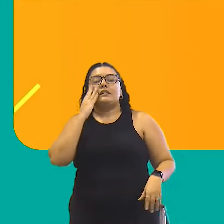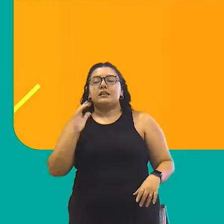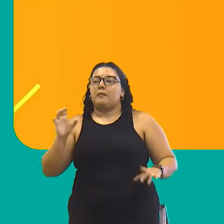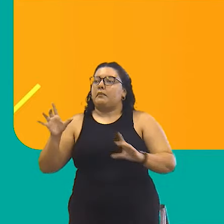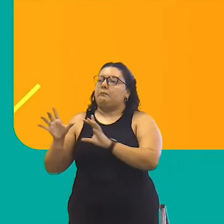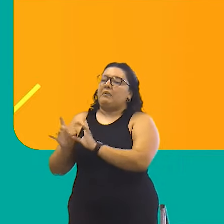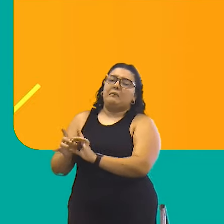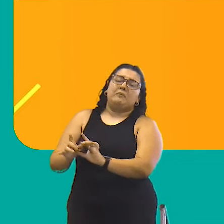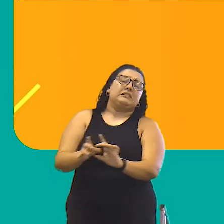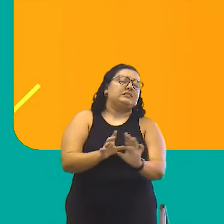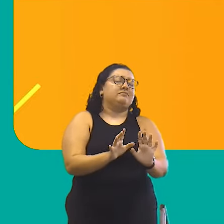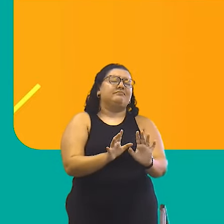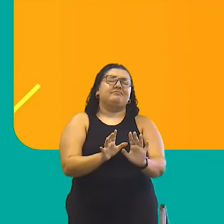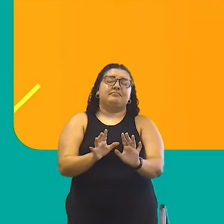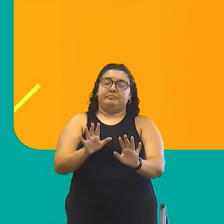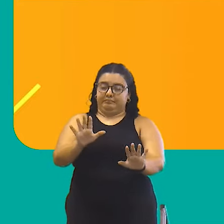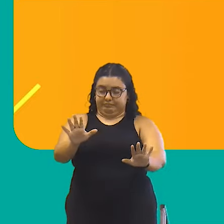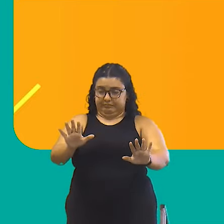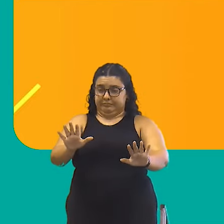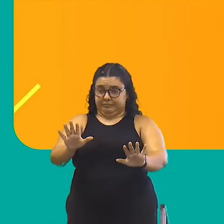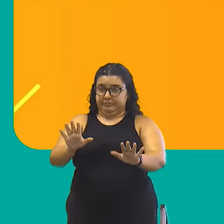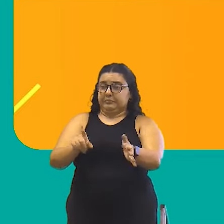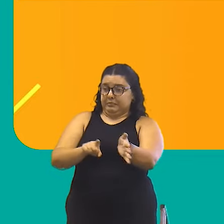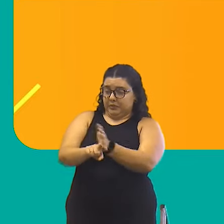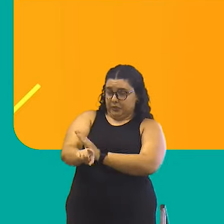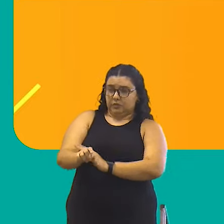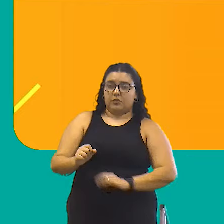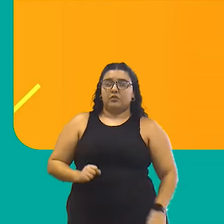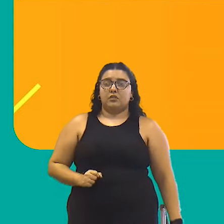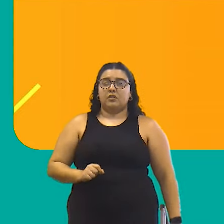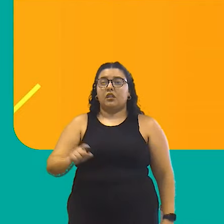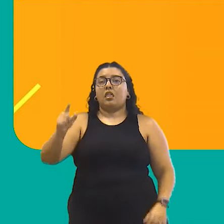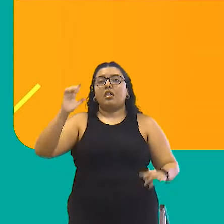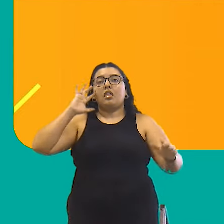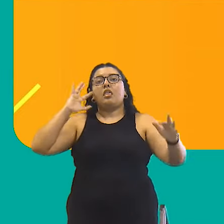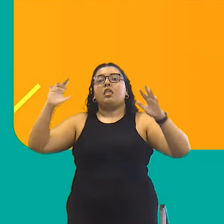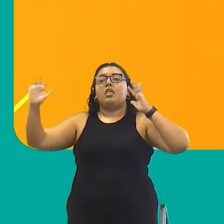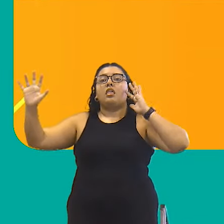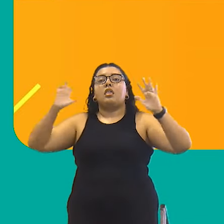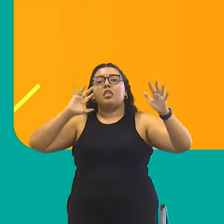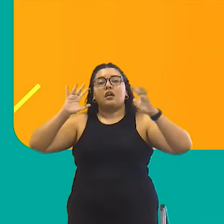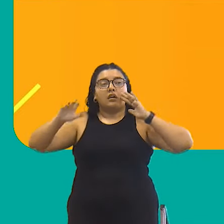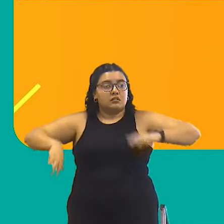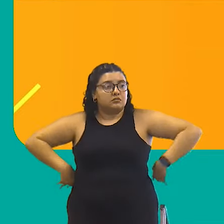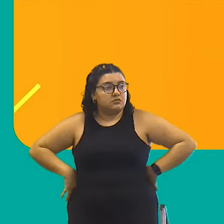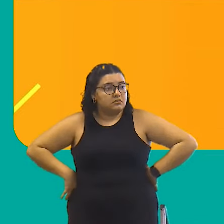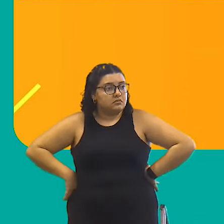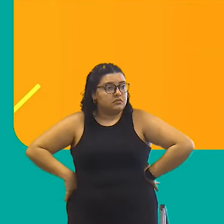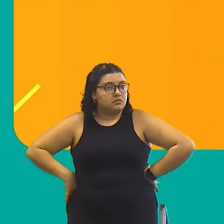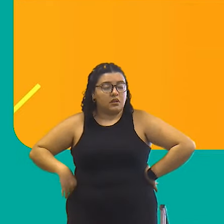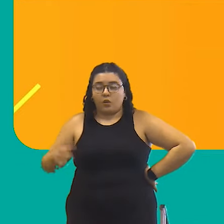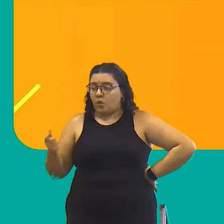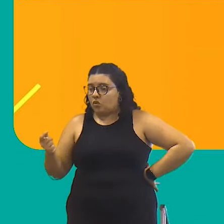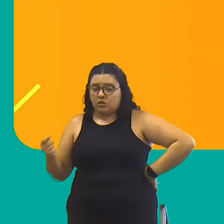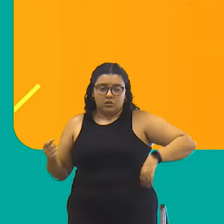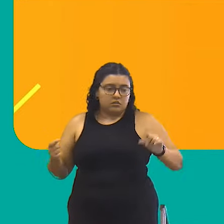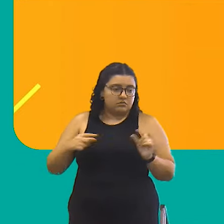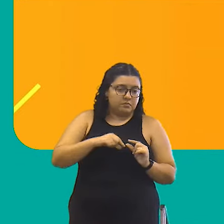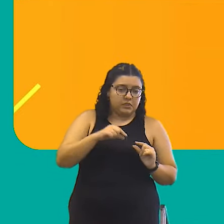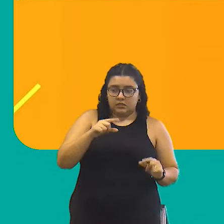ligação... Deixa eu fazer uma pergunta para você. Onde é que está a sua cabeça agora? Você fala, pilha, controle,